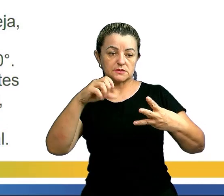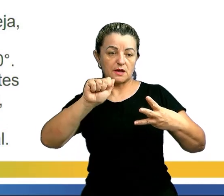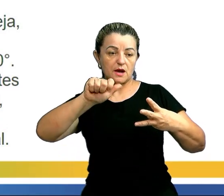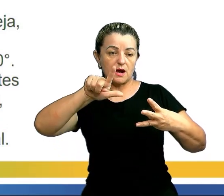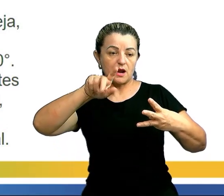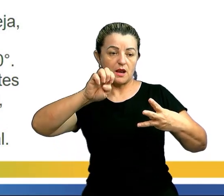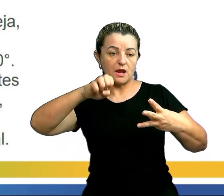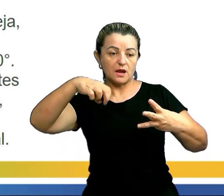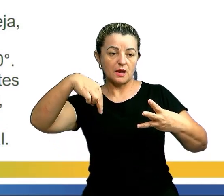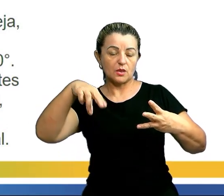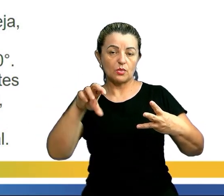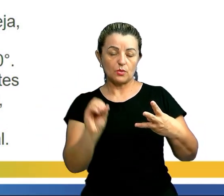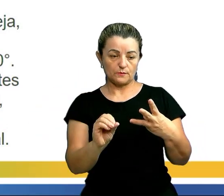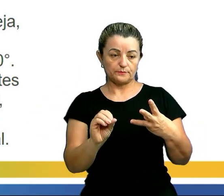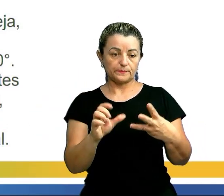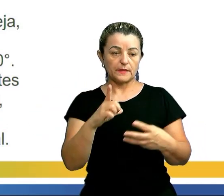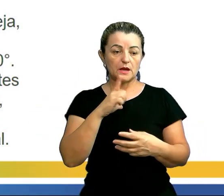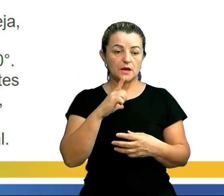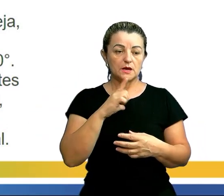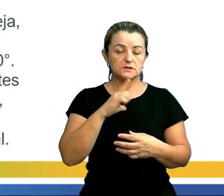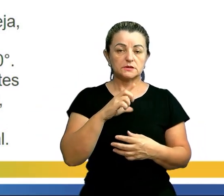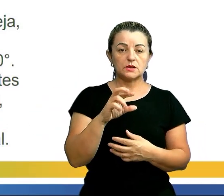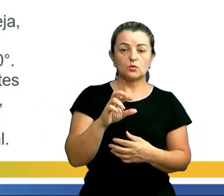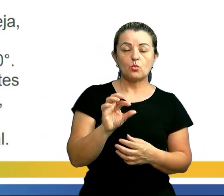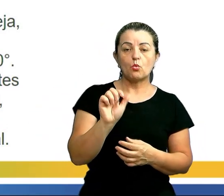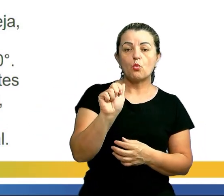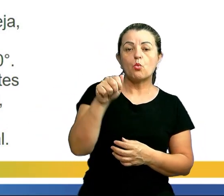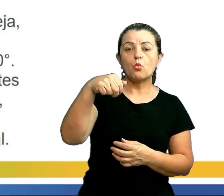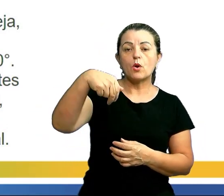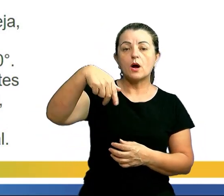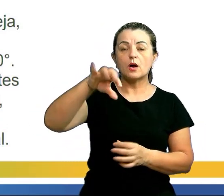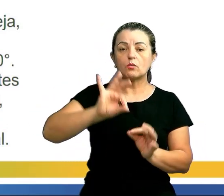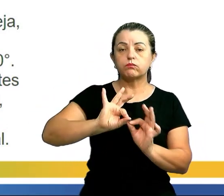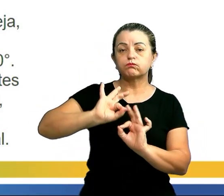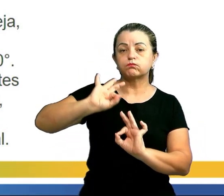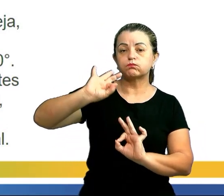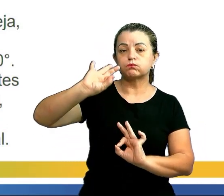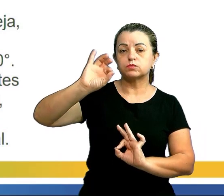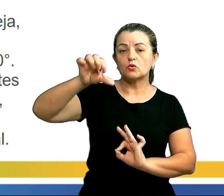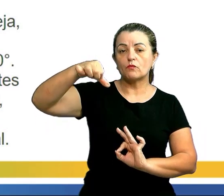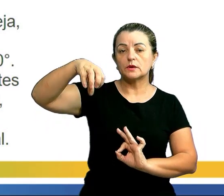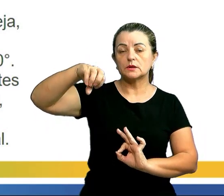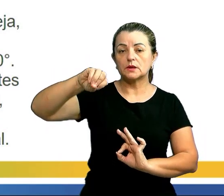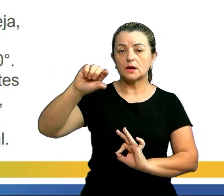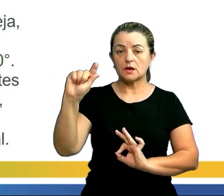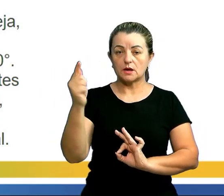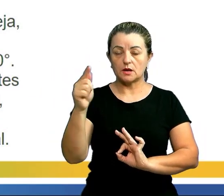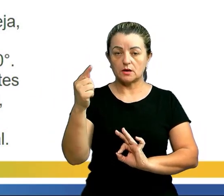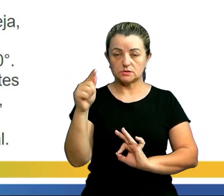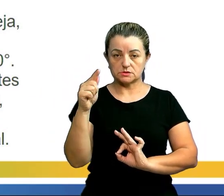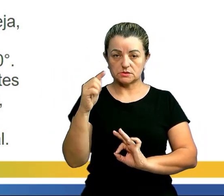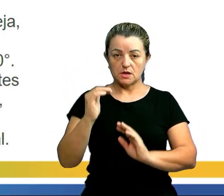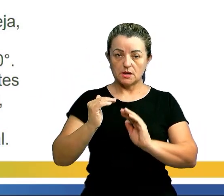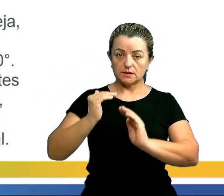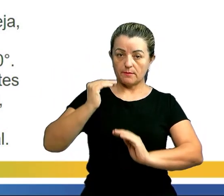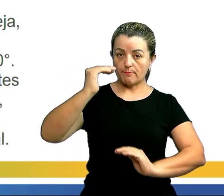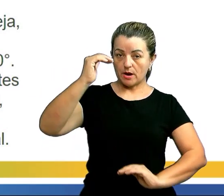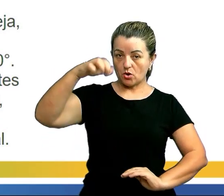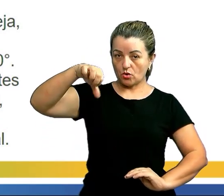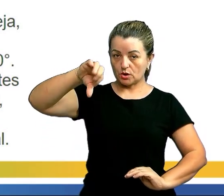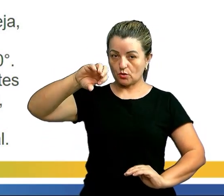aos ângulos, se ele tem um ângulo de 90 graus, ele é retângulo. Se ele tem um ângulo maior que 90